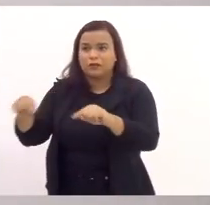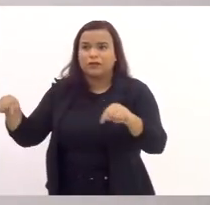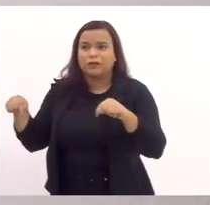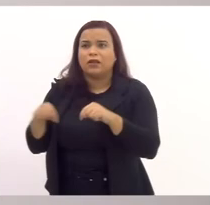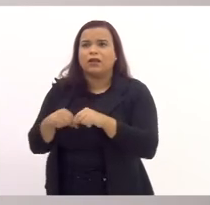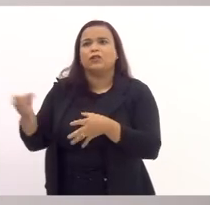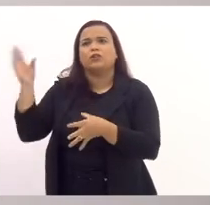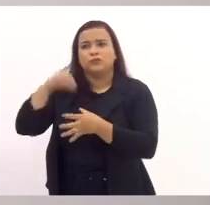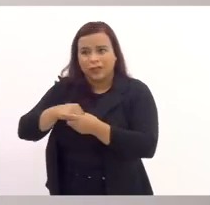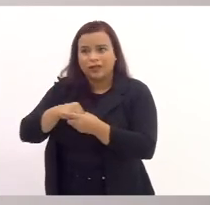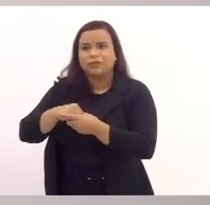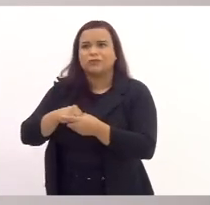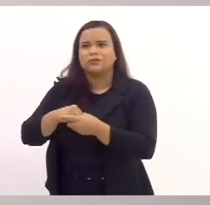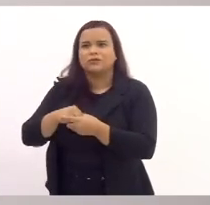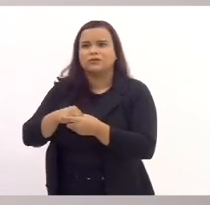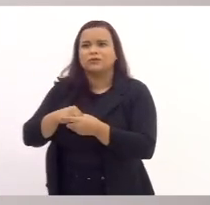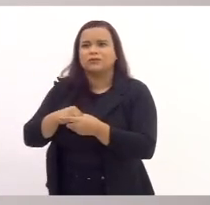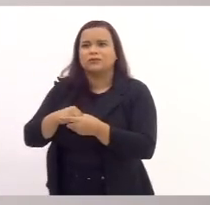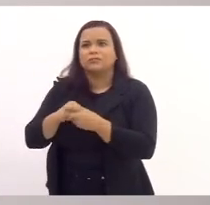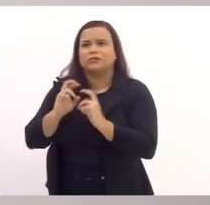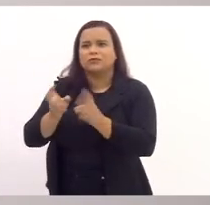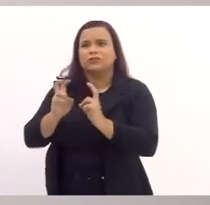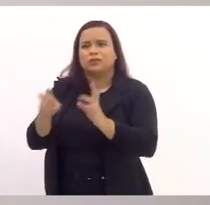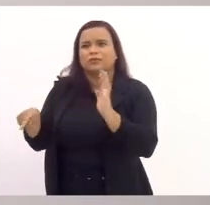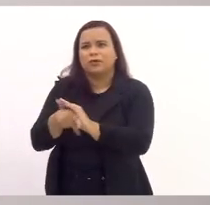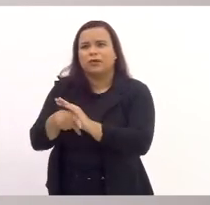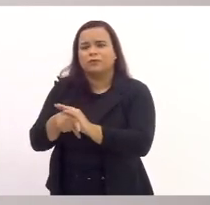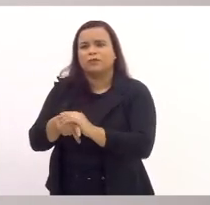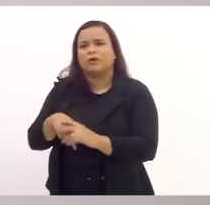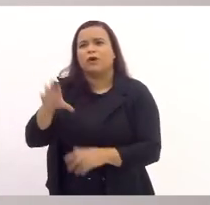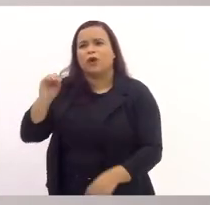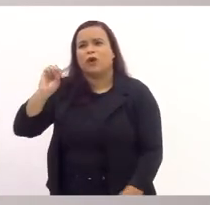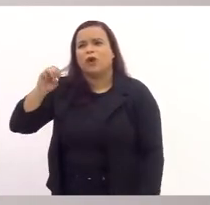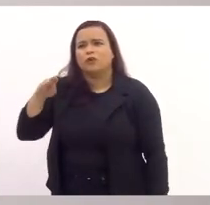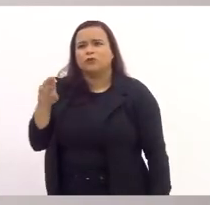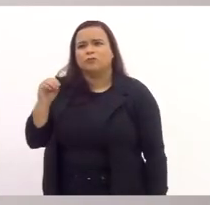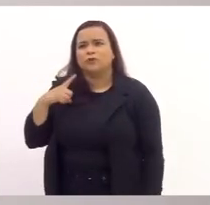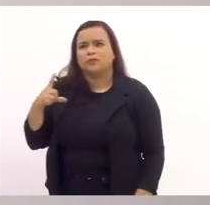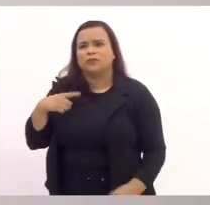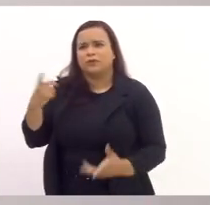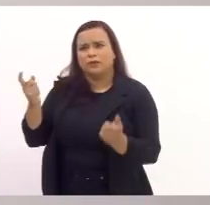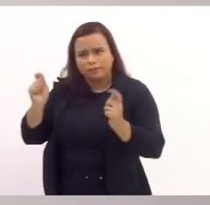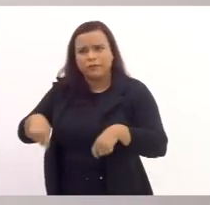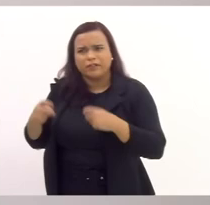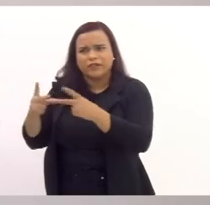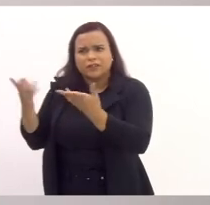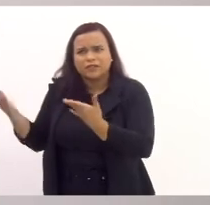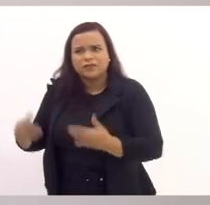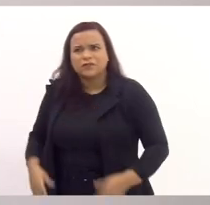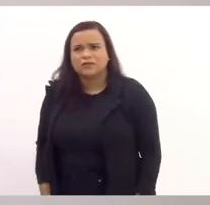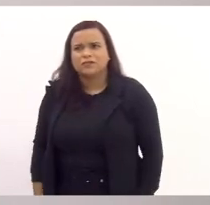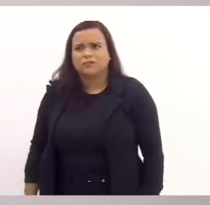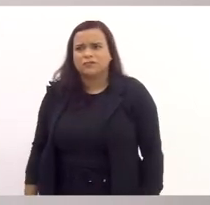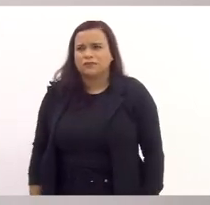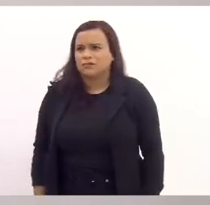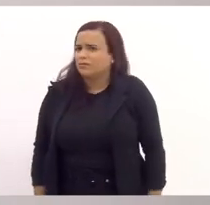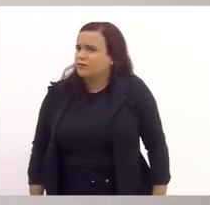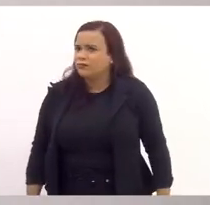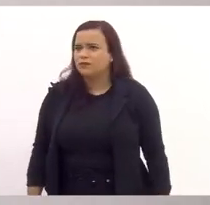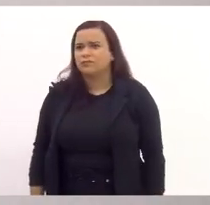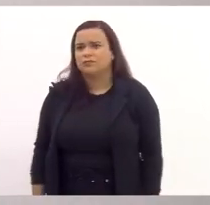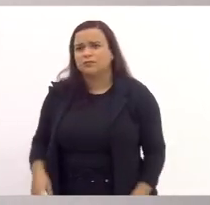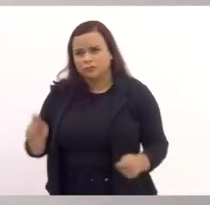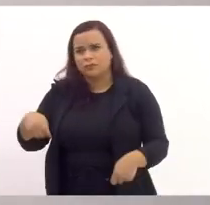dentro da estação de Cosmo, que construiu a igreja grudada à plataforma da estação de Cosmo. Isso é possível? Pode